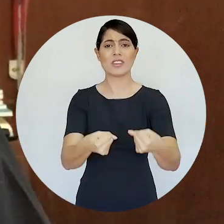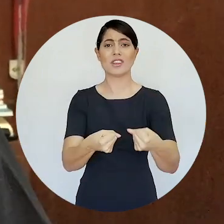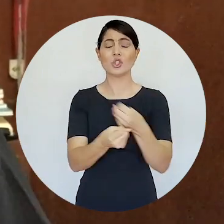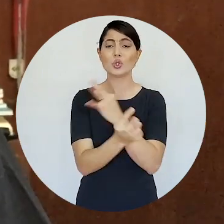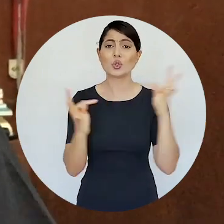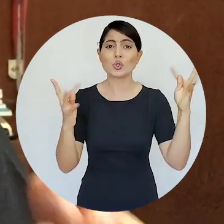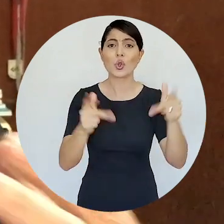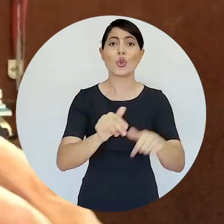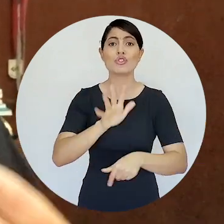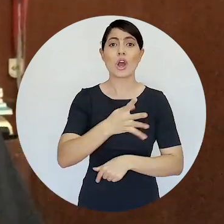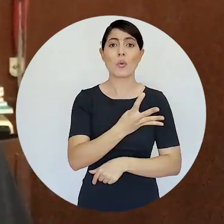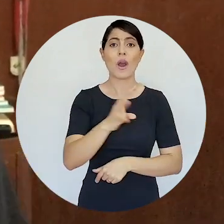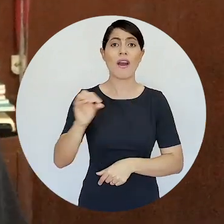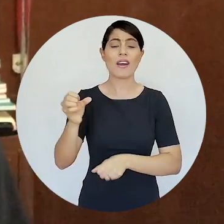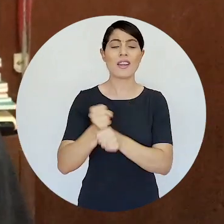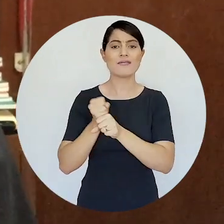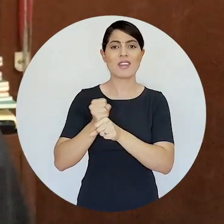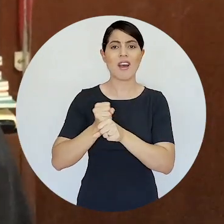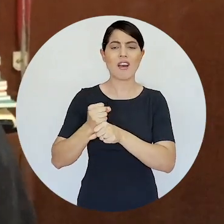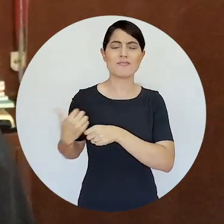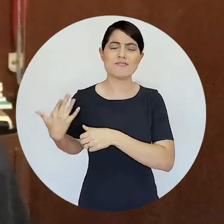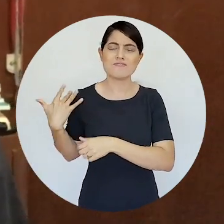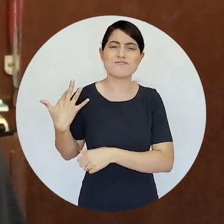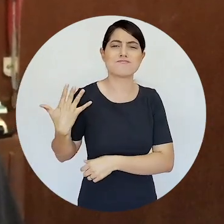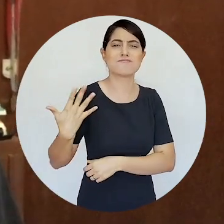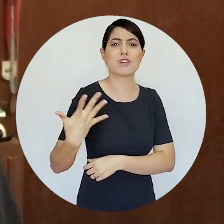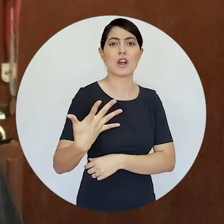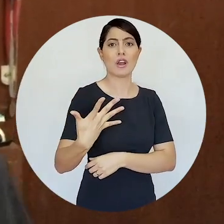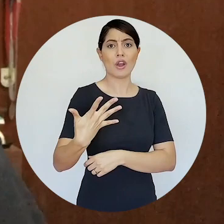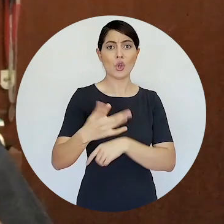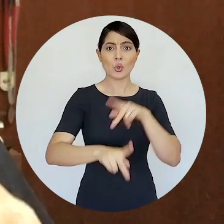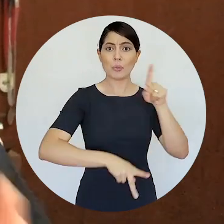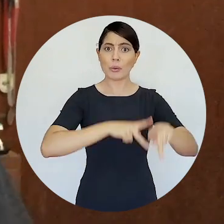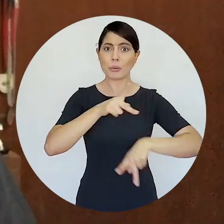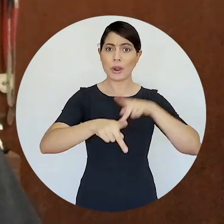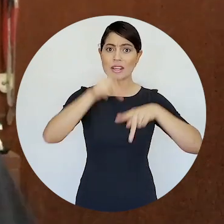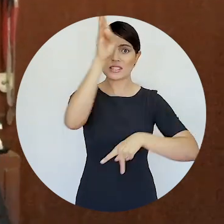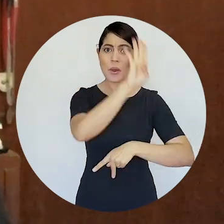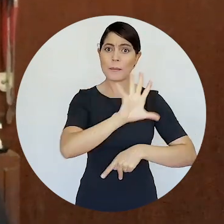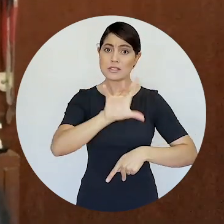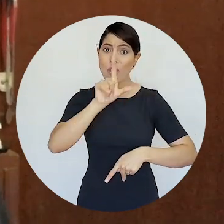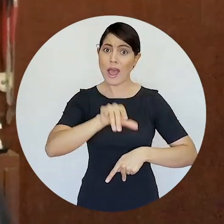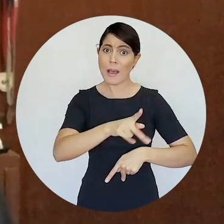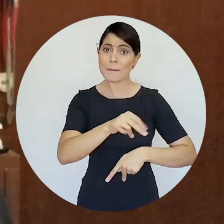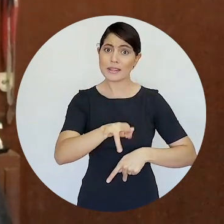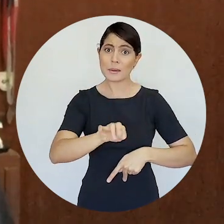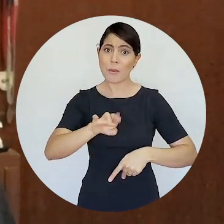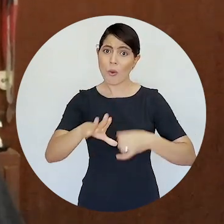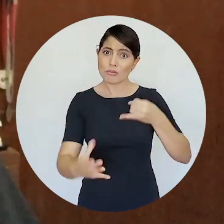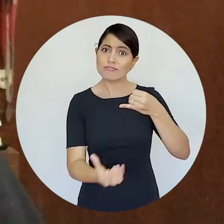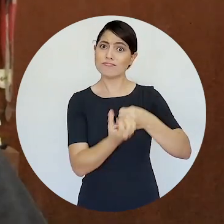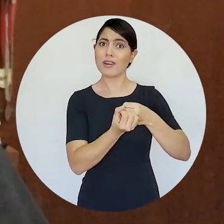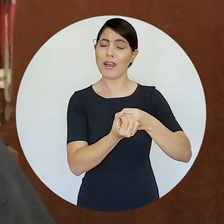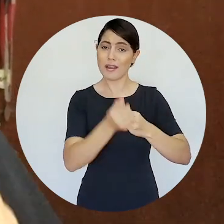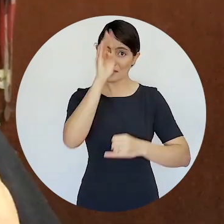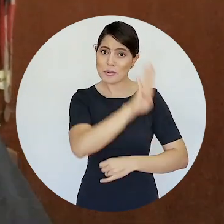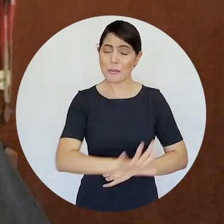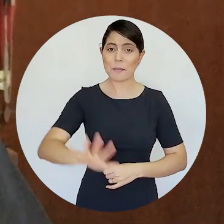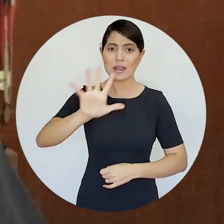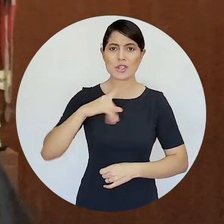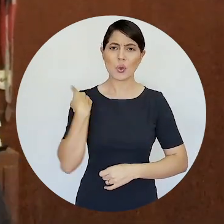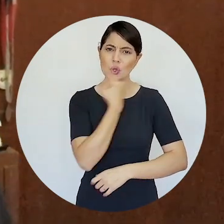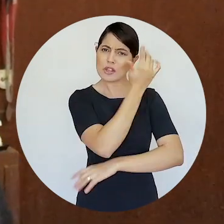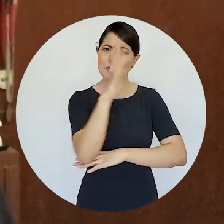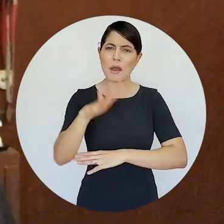se formou ao longo dos últimos quase 40 anos e que são um patrimônio da sociedade brasileira. É por isso que